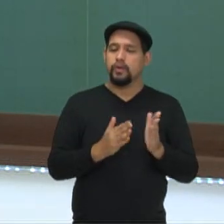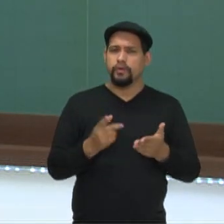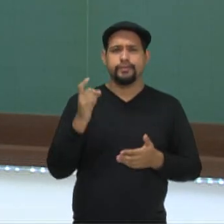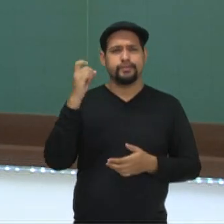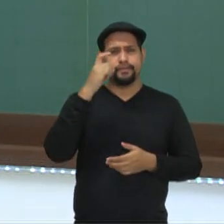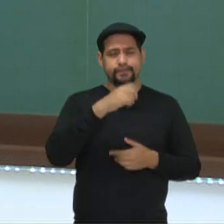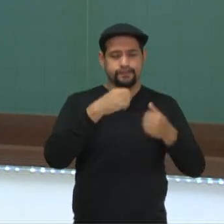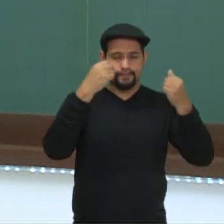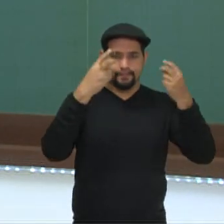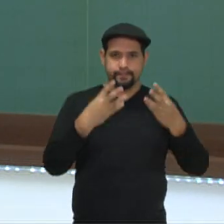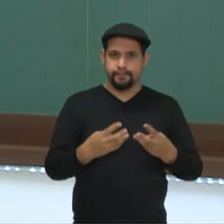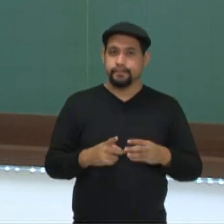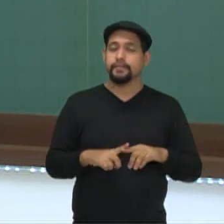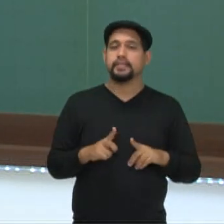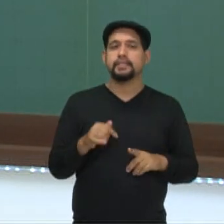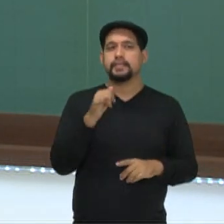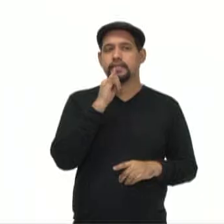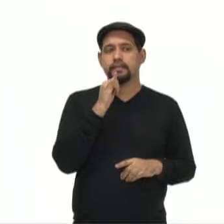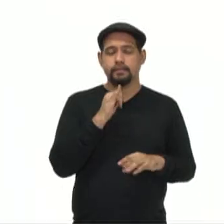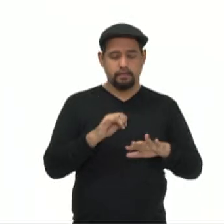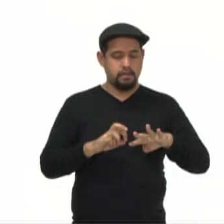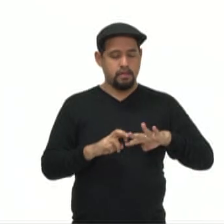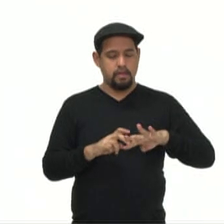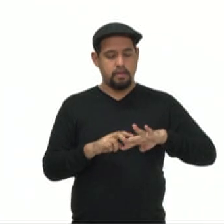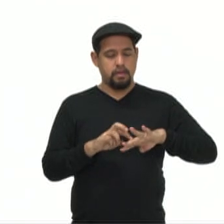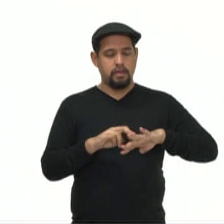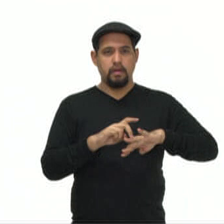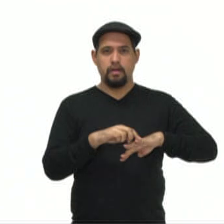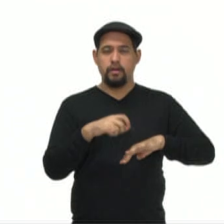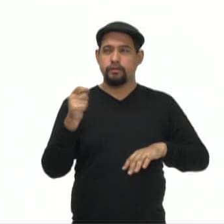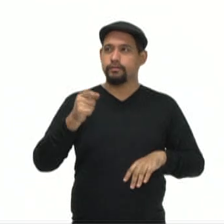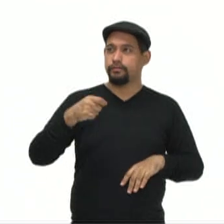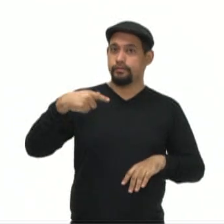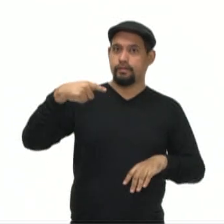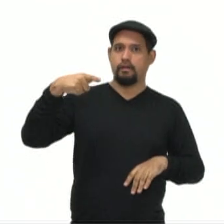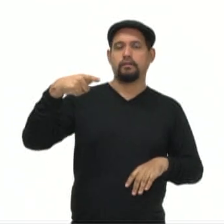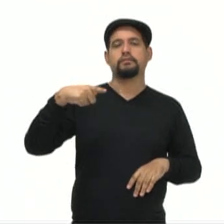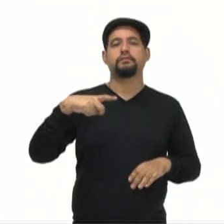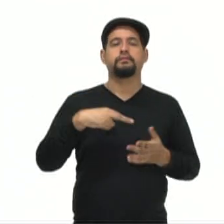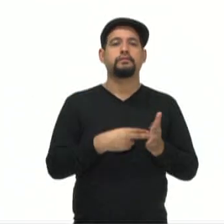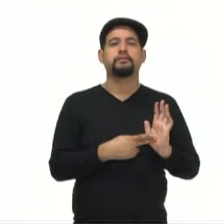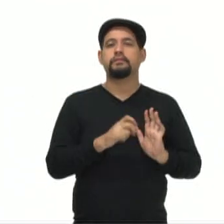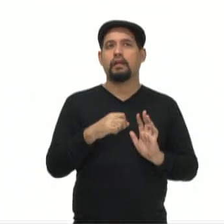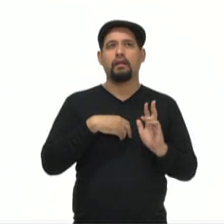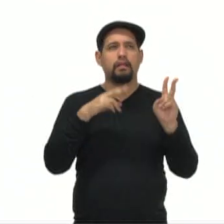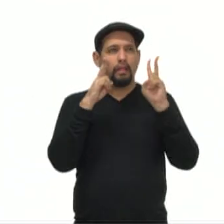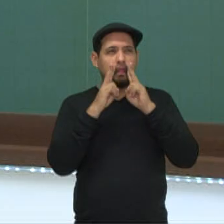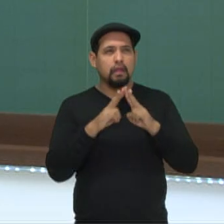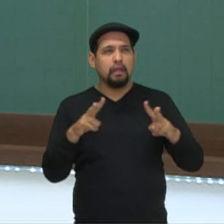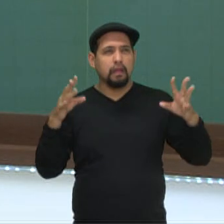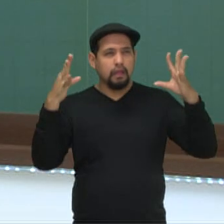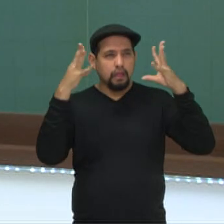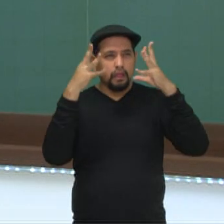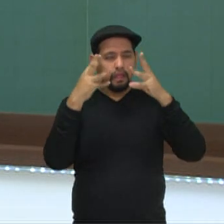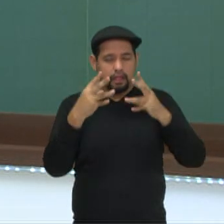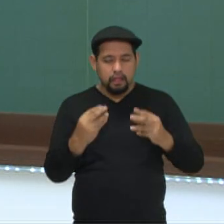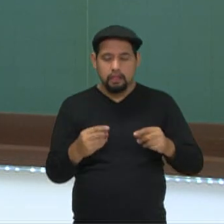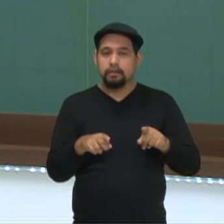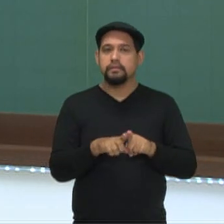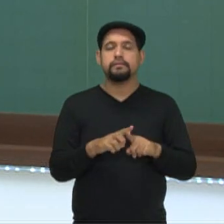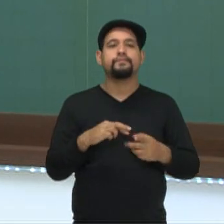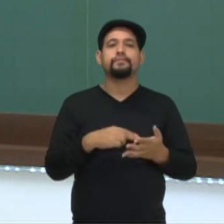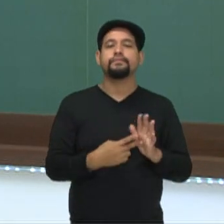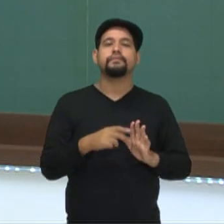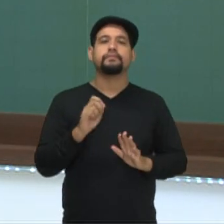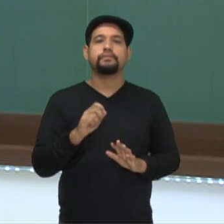difícil de explicar. Essa escadaria aqui, quando o sol chega no solstício de verão, você vê uma sombra descendo a escadaria, que